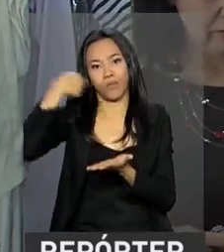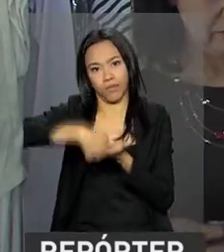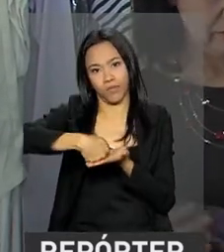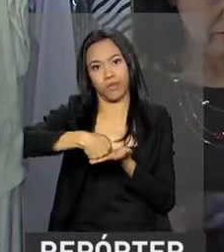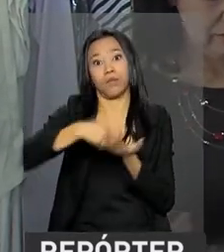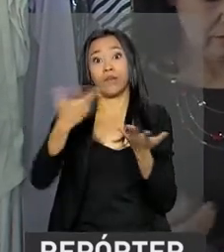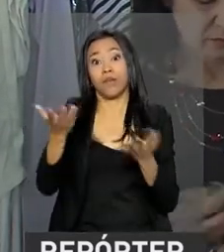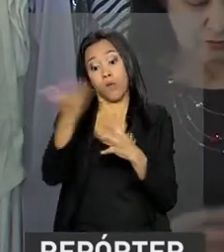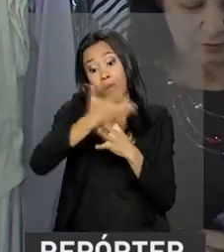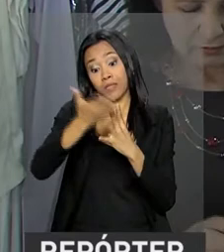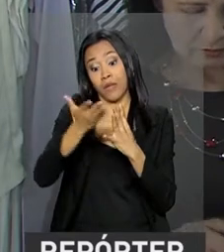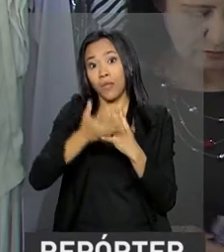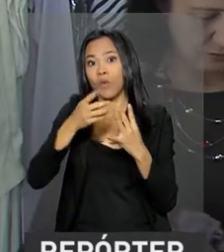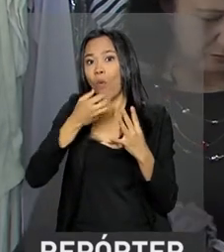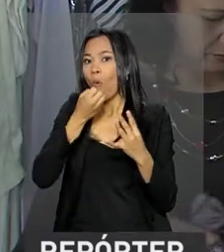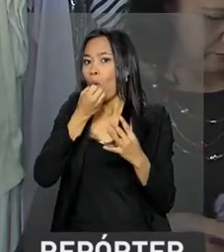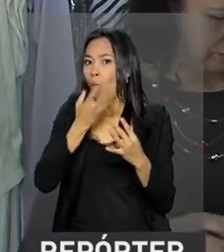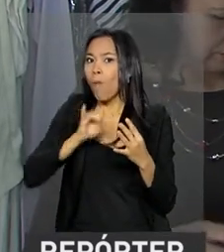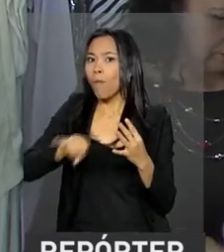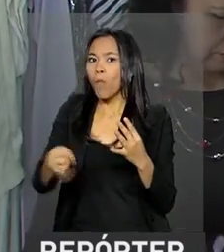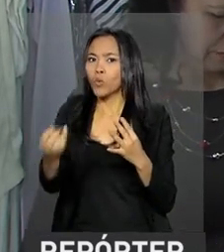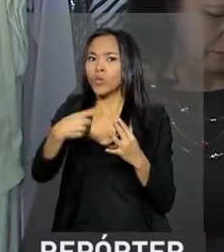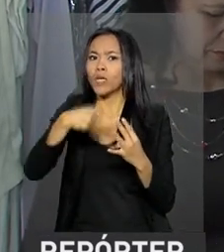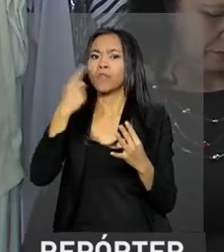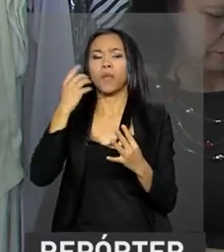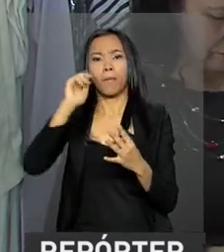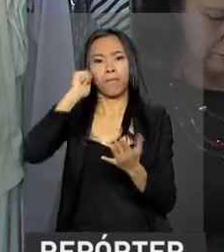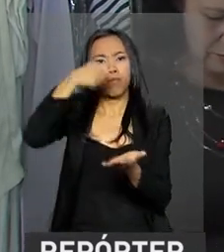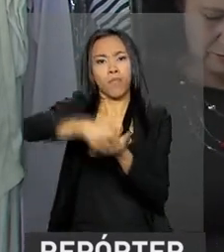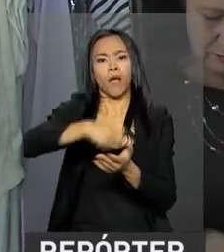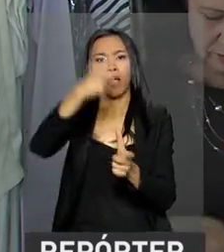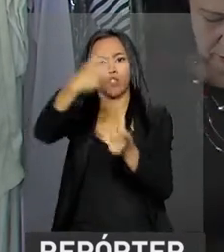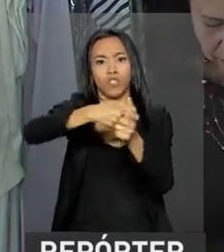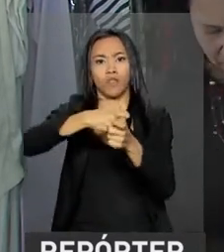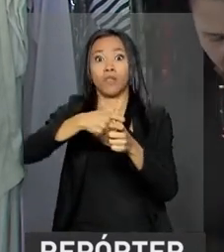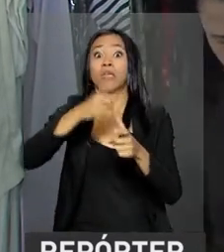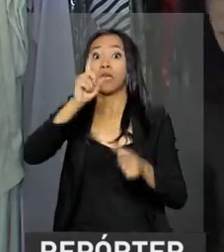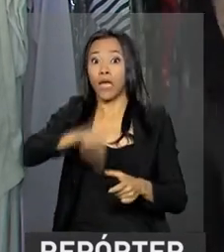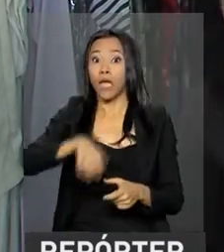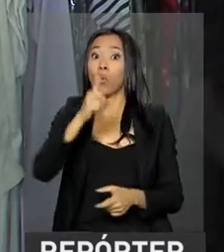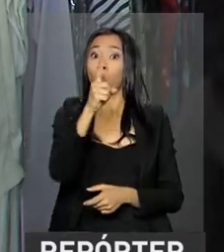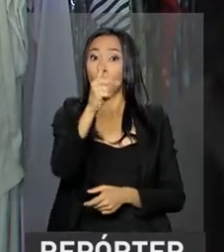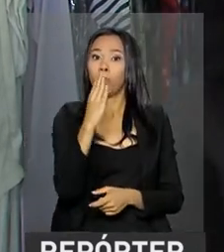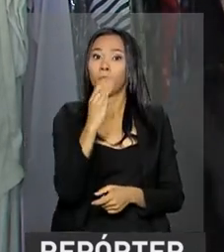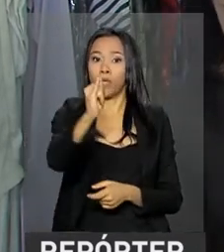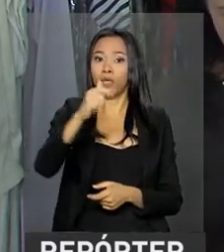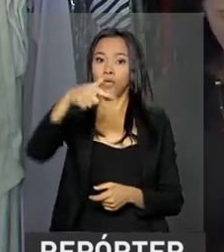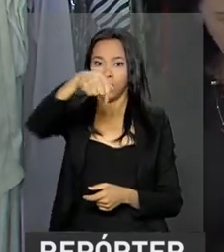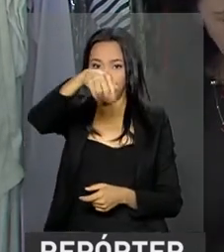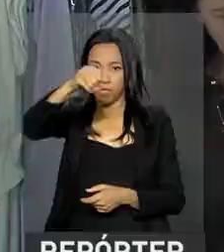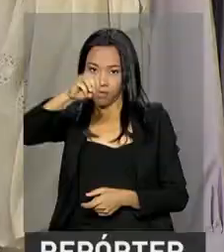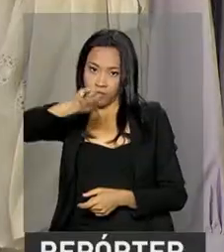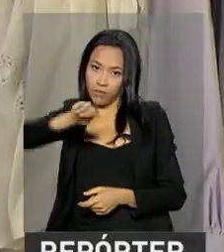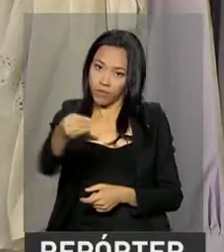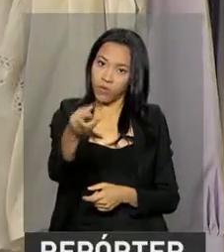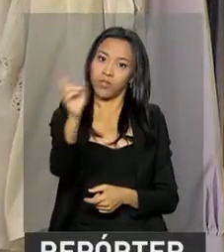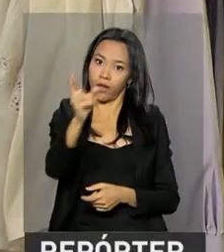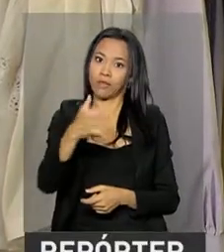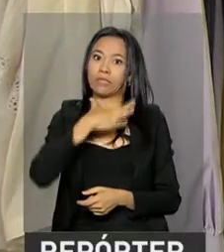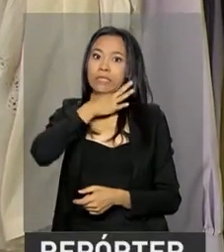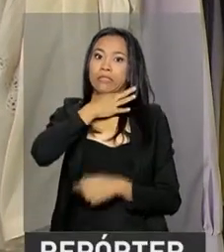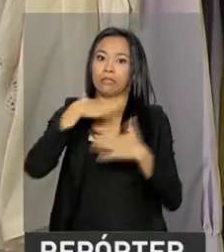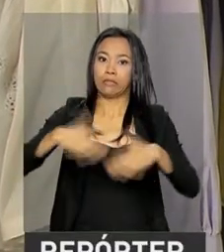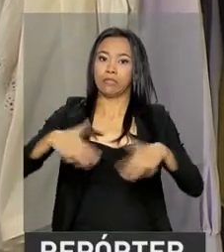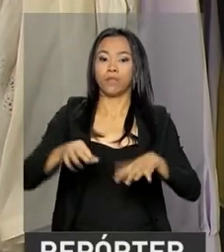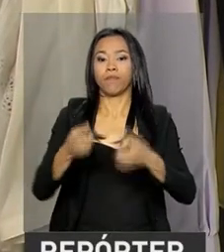é uma oportunidade para eles quitarem a dívida que chega a um milhão e setecentos milhões de reais/ano bastante